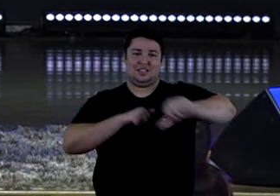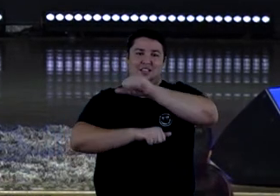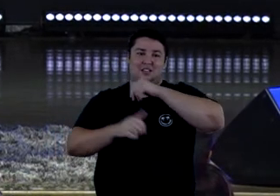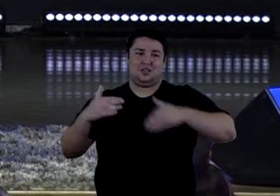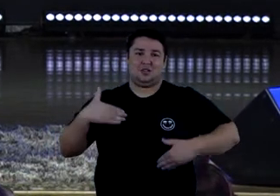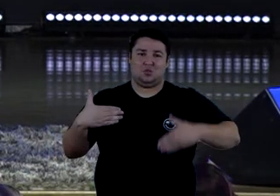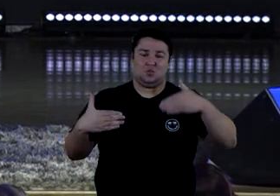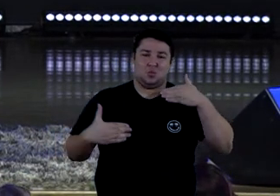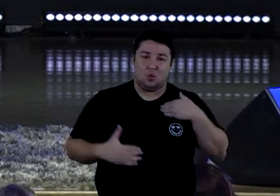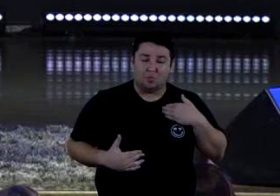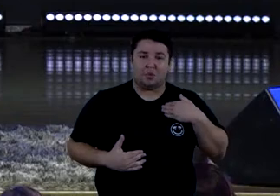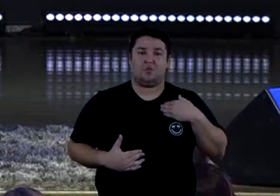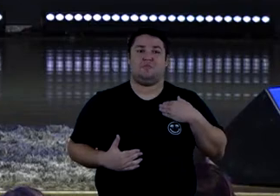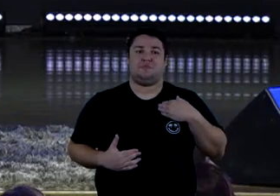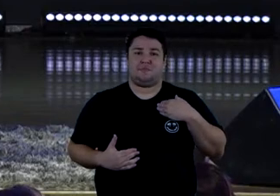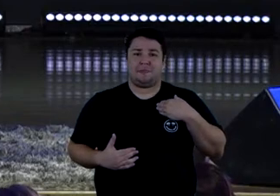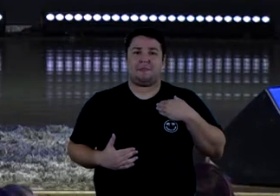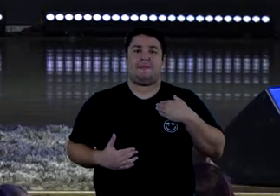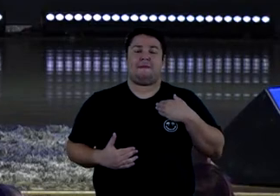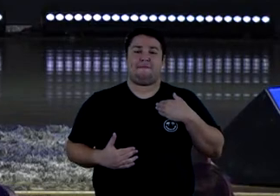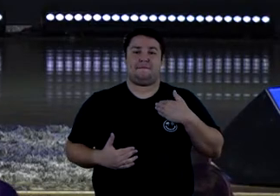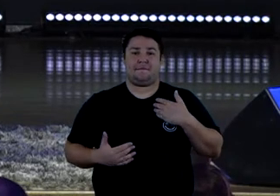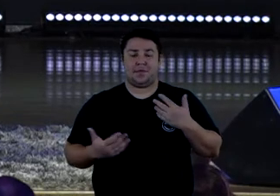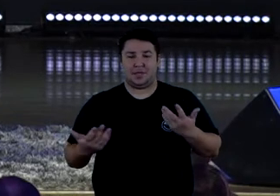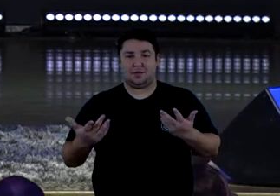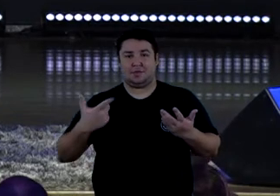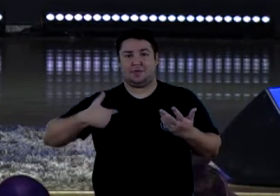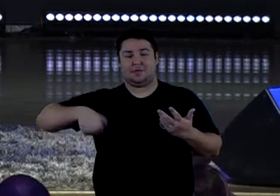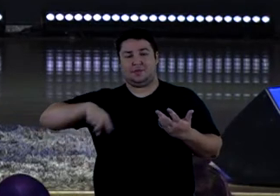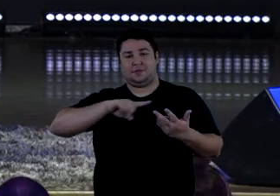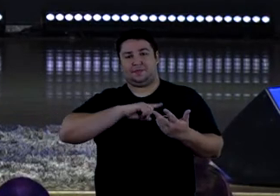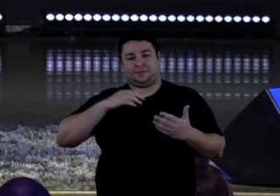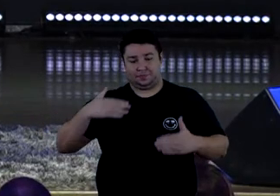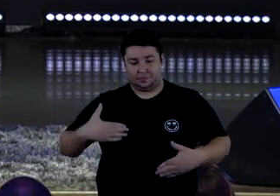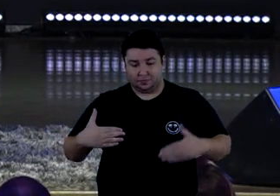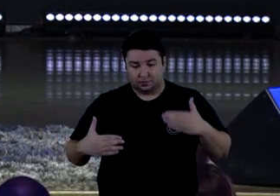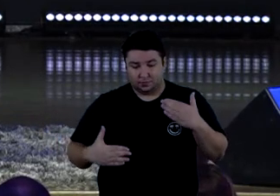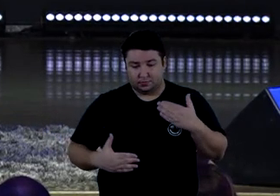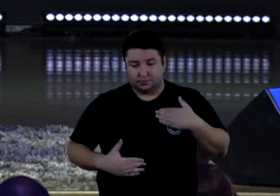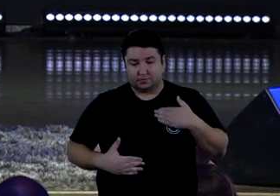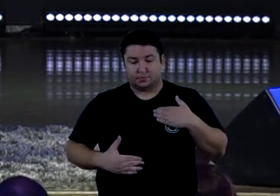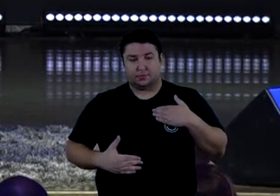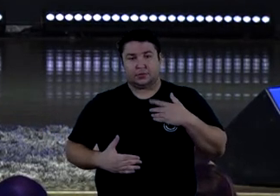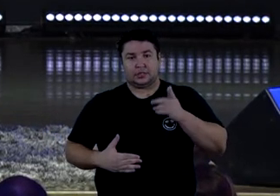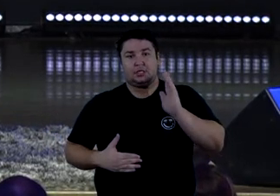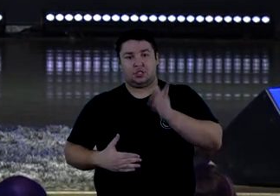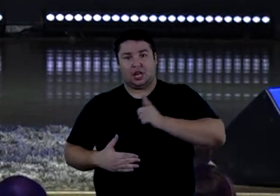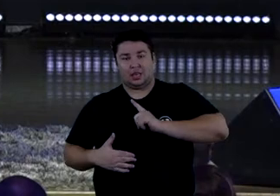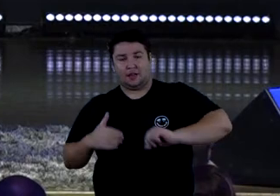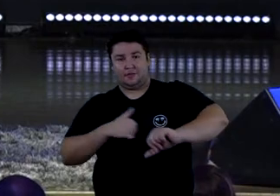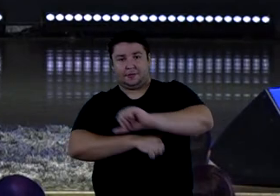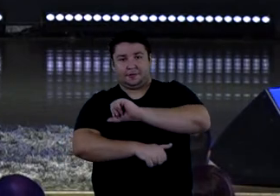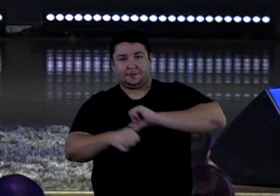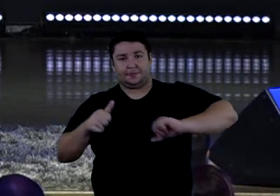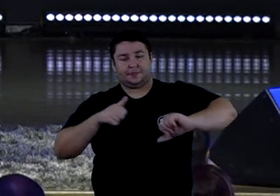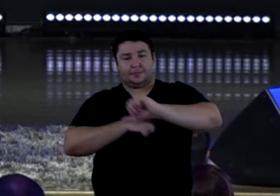corpo imortal. Então, quando o nosso corpo mortal tiver sido